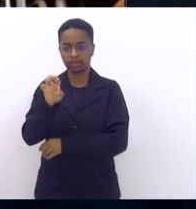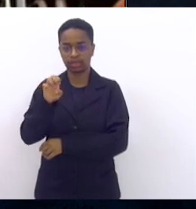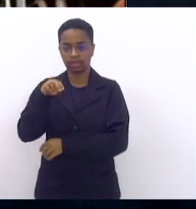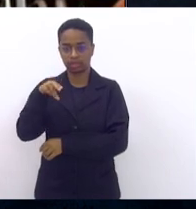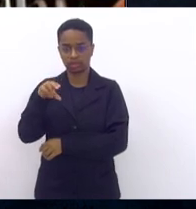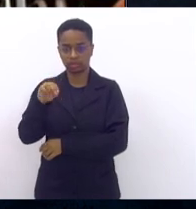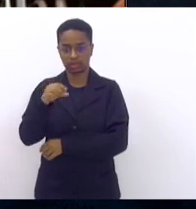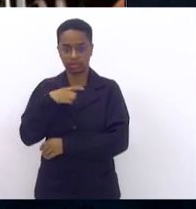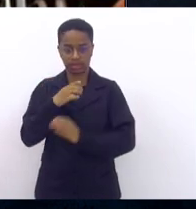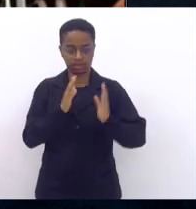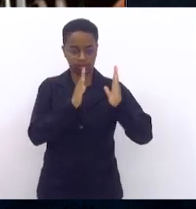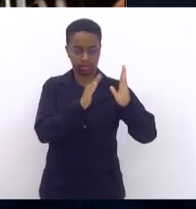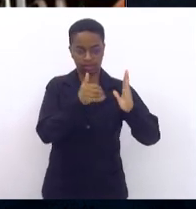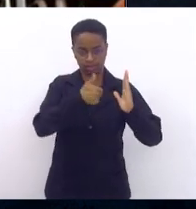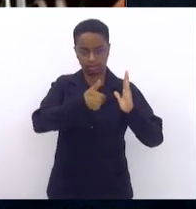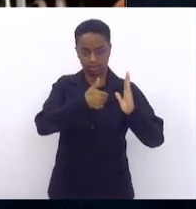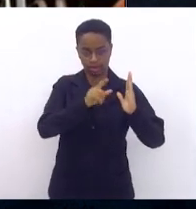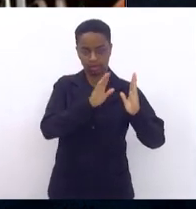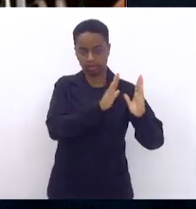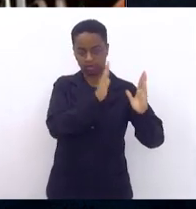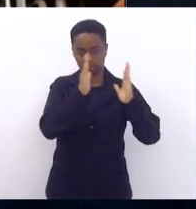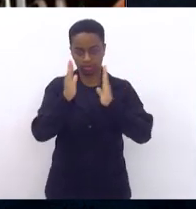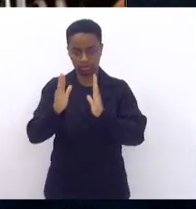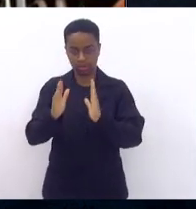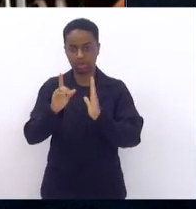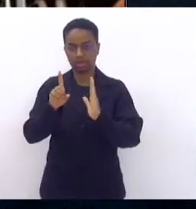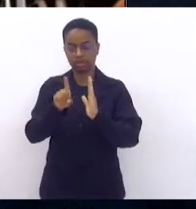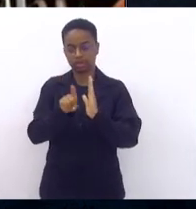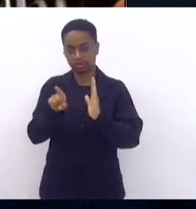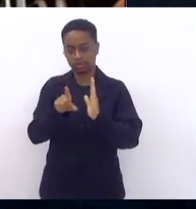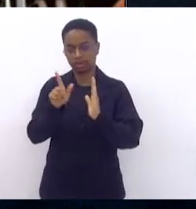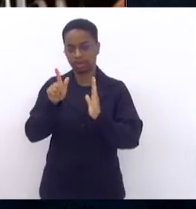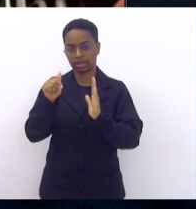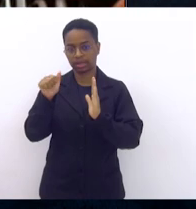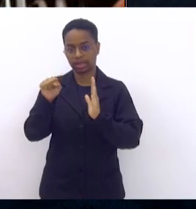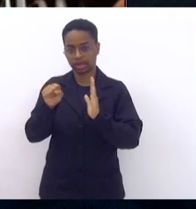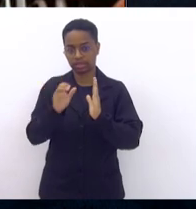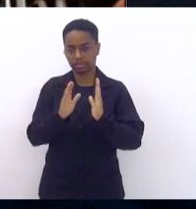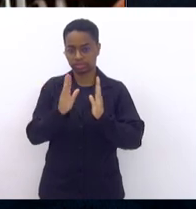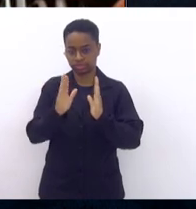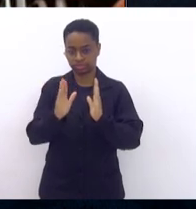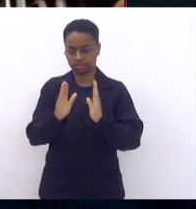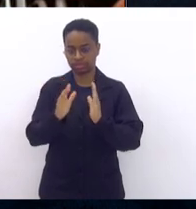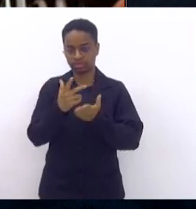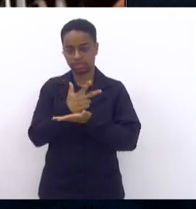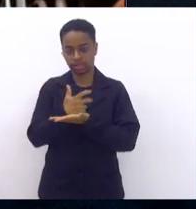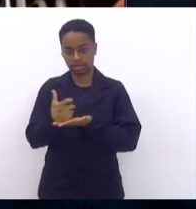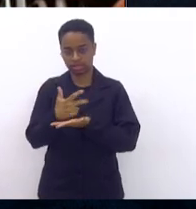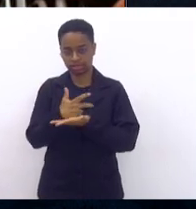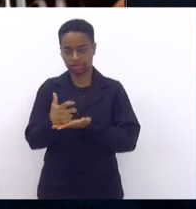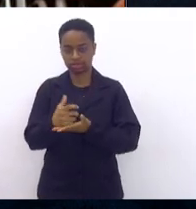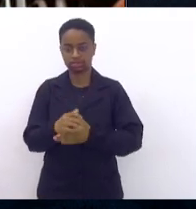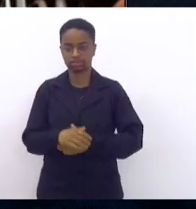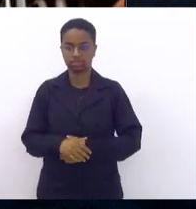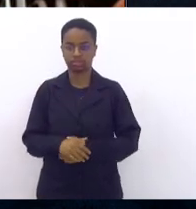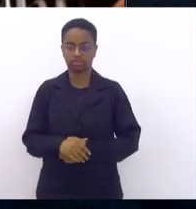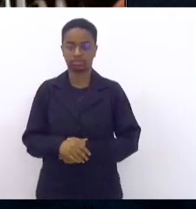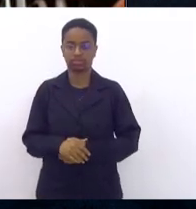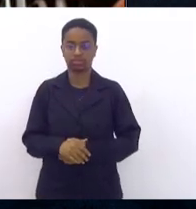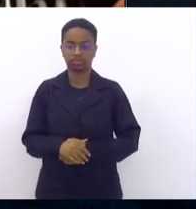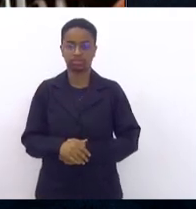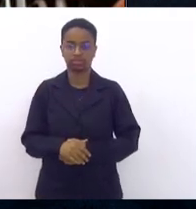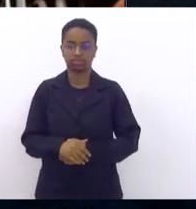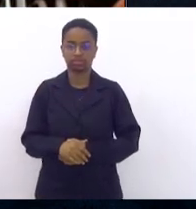geração a partir do gás produzido na extração aqui na Costa do Brasil